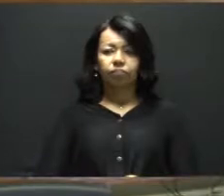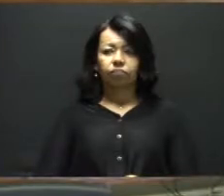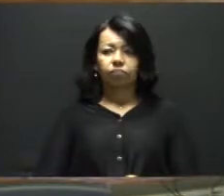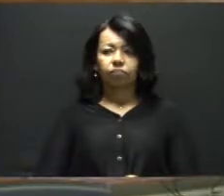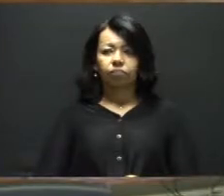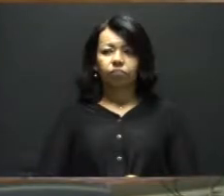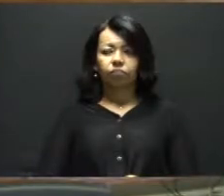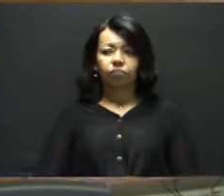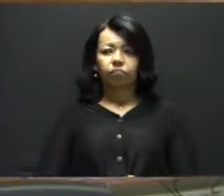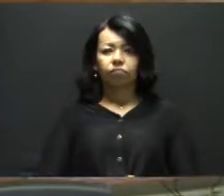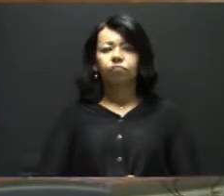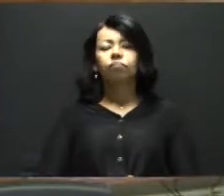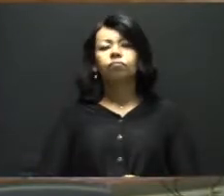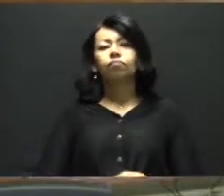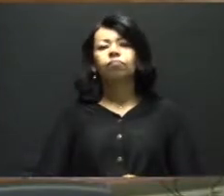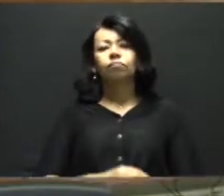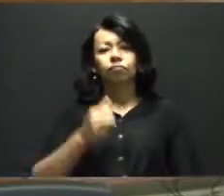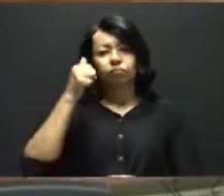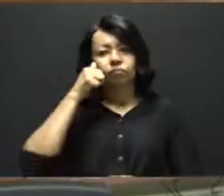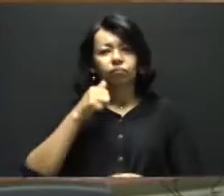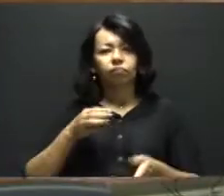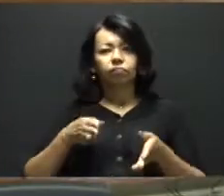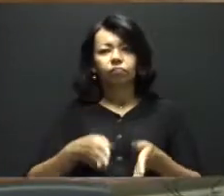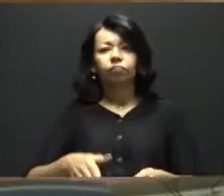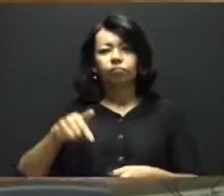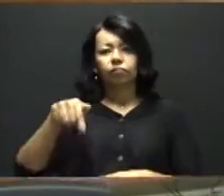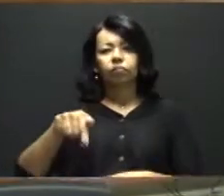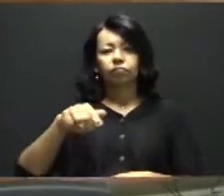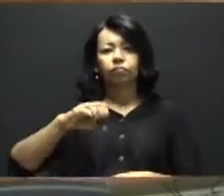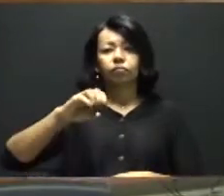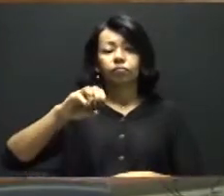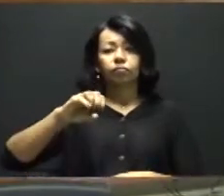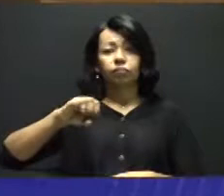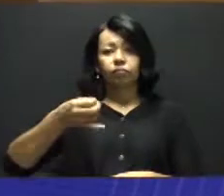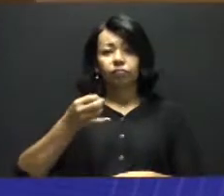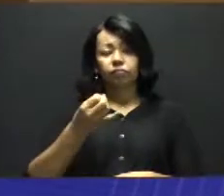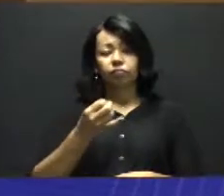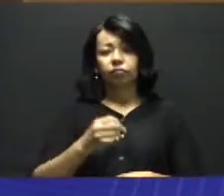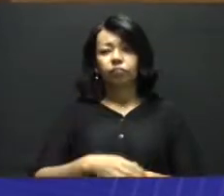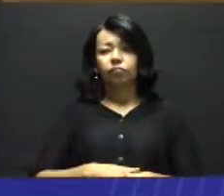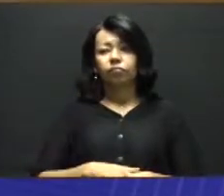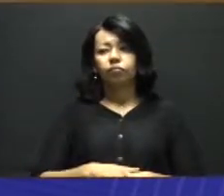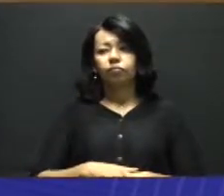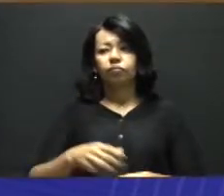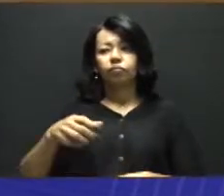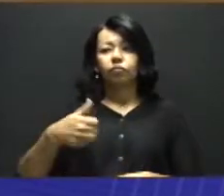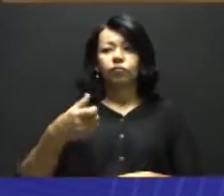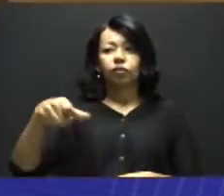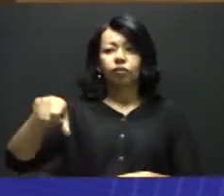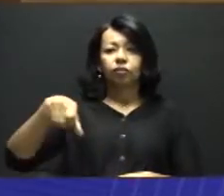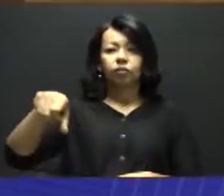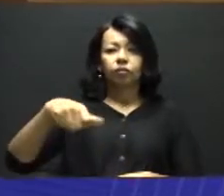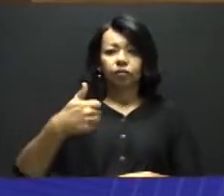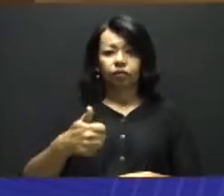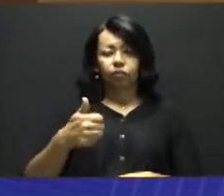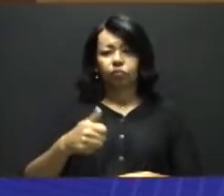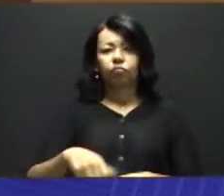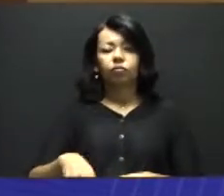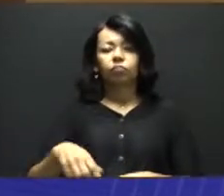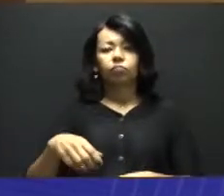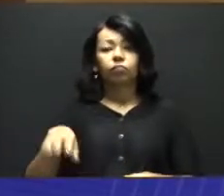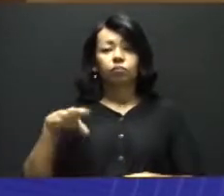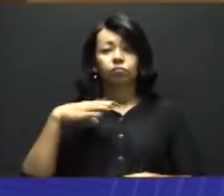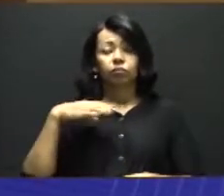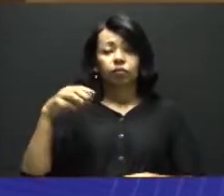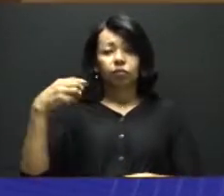daniele nasceu em 7 de janeiro de 91 na cidade de coronel fabriciano no estado de minas gerais